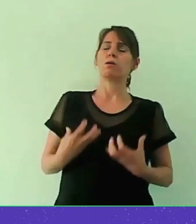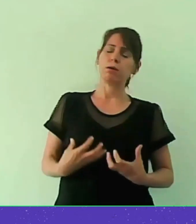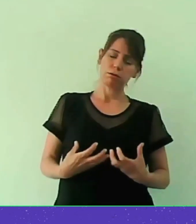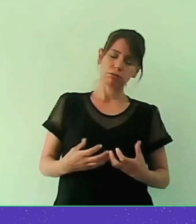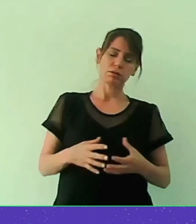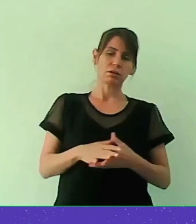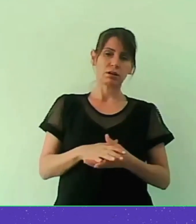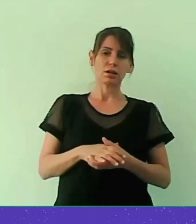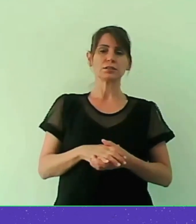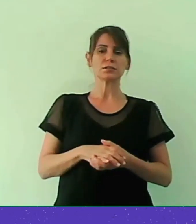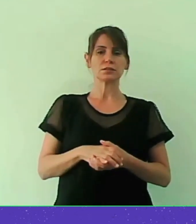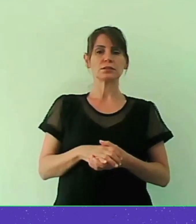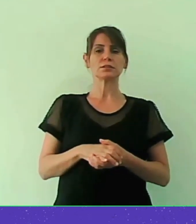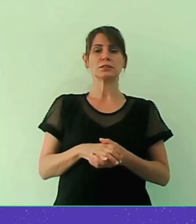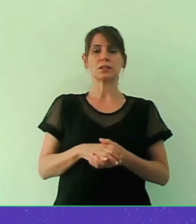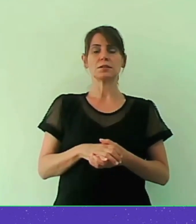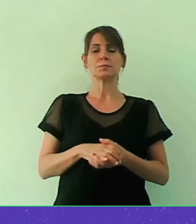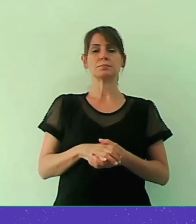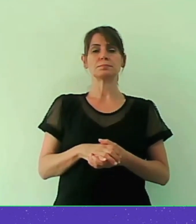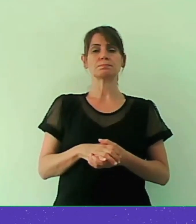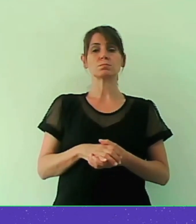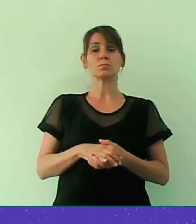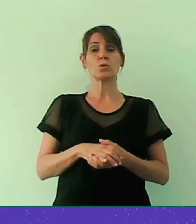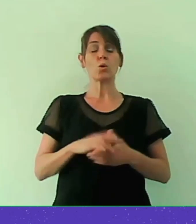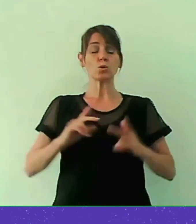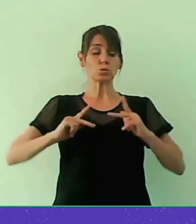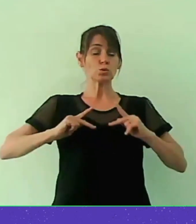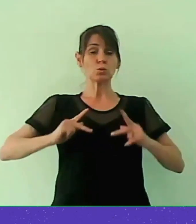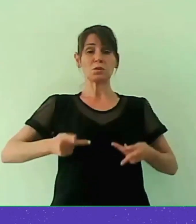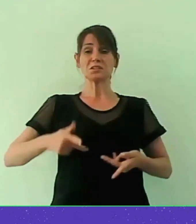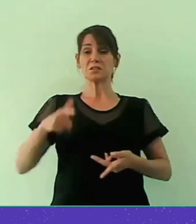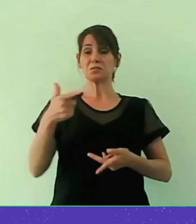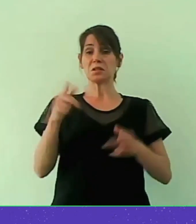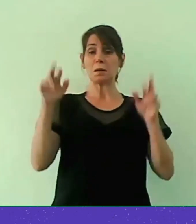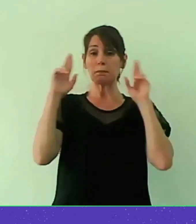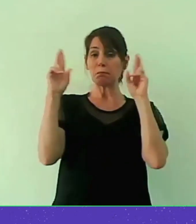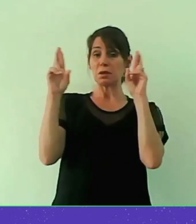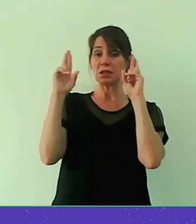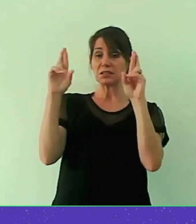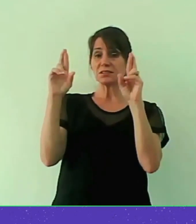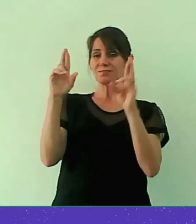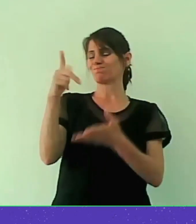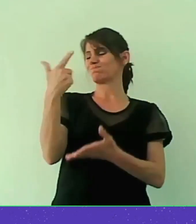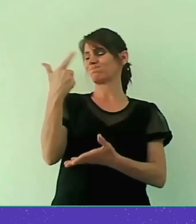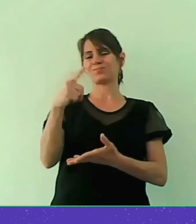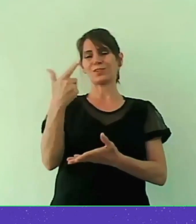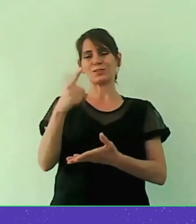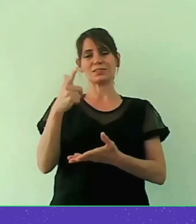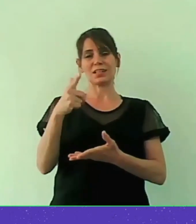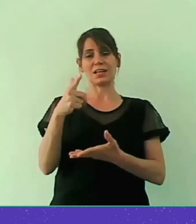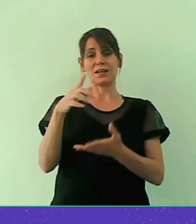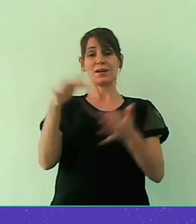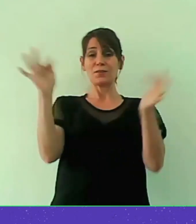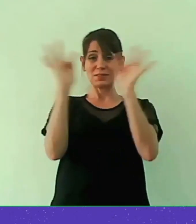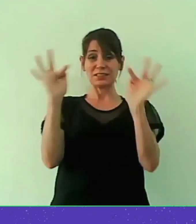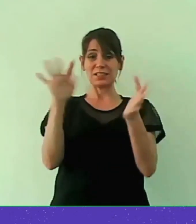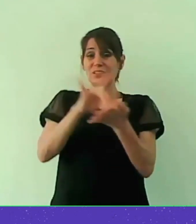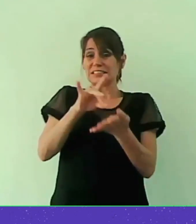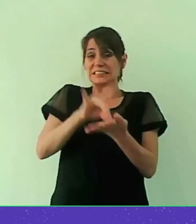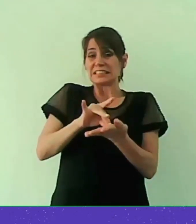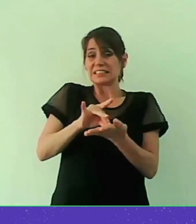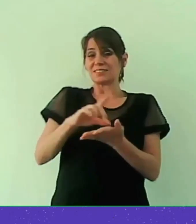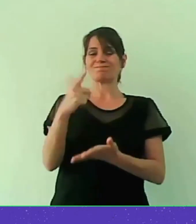esgotamento, e o homem não tem esperança da verdadeira felicidade. Mas graças